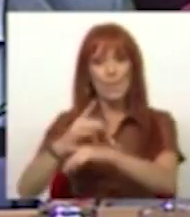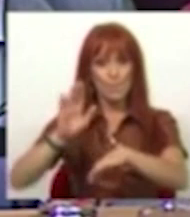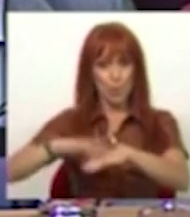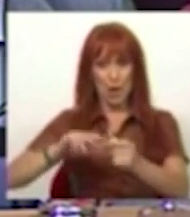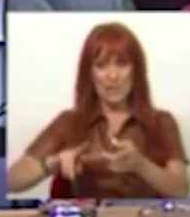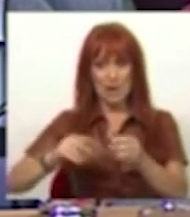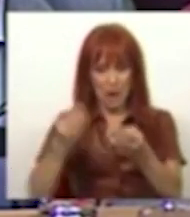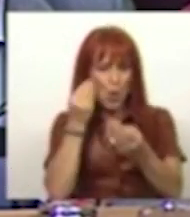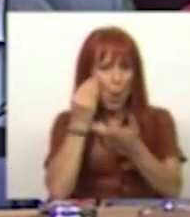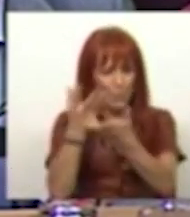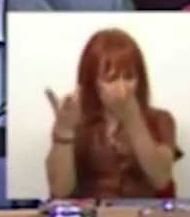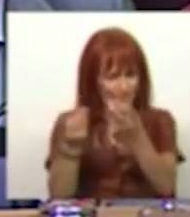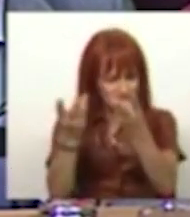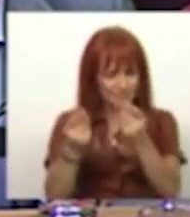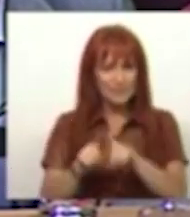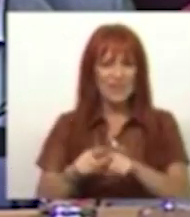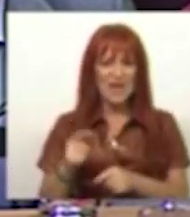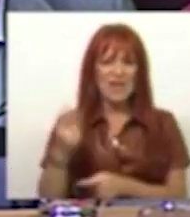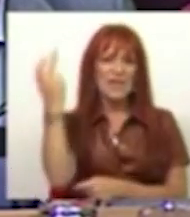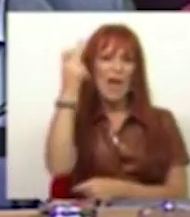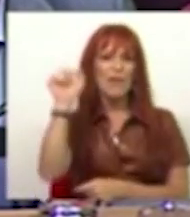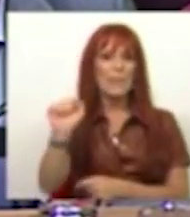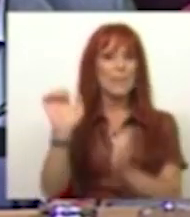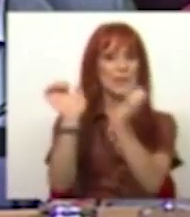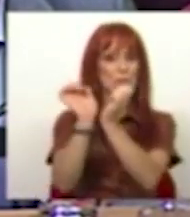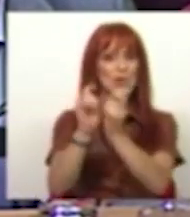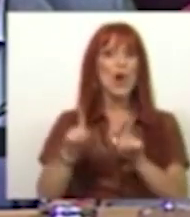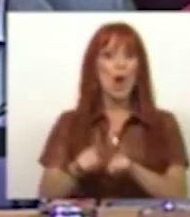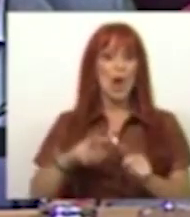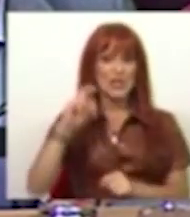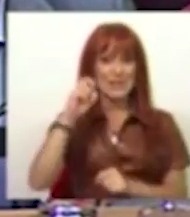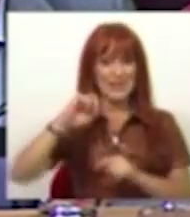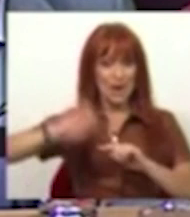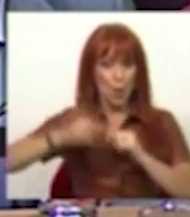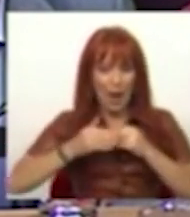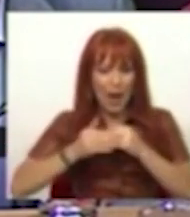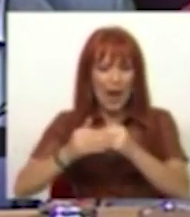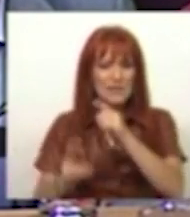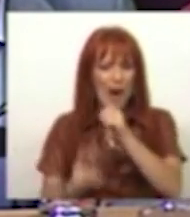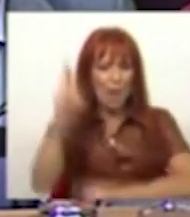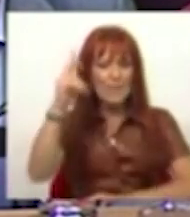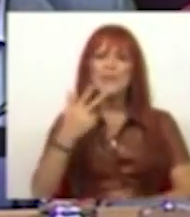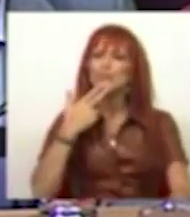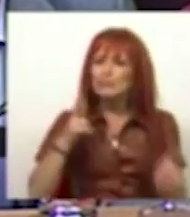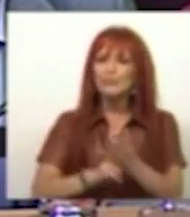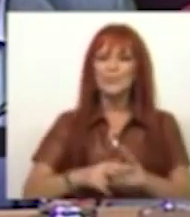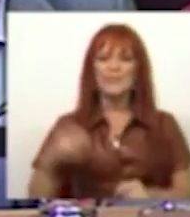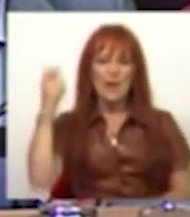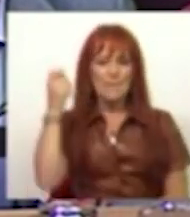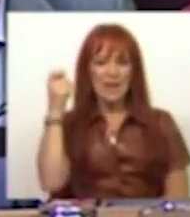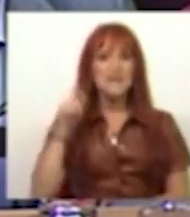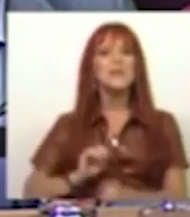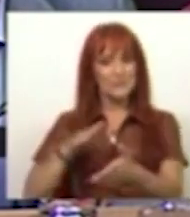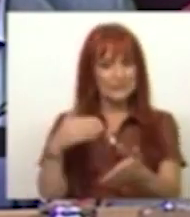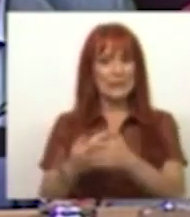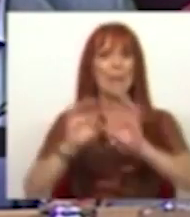dessa fórmula da reforma da Segurança Social, nós vamos ter pelo terceiro ano consecutivo aumentos reais das pensões